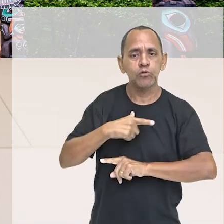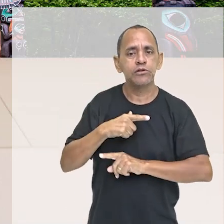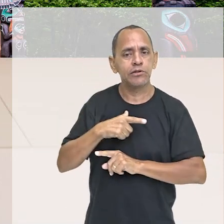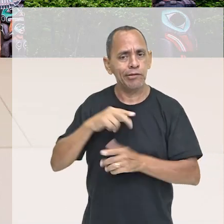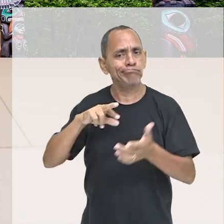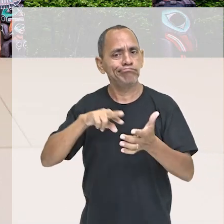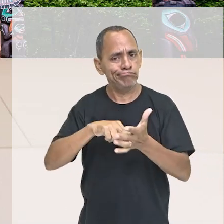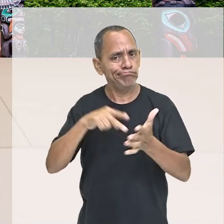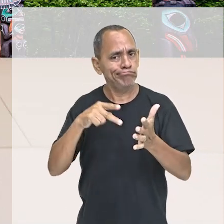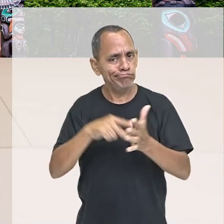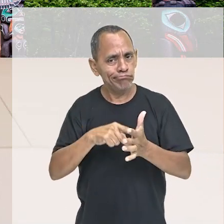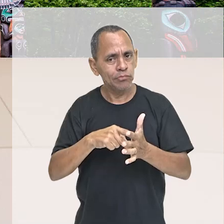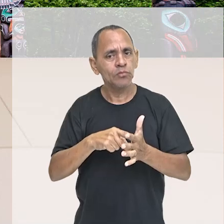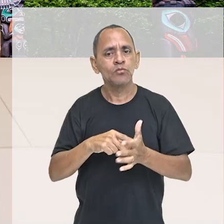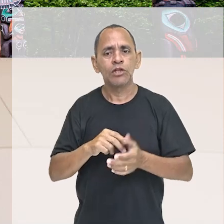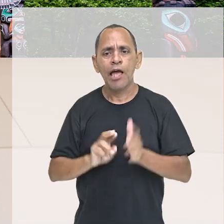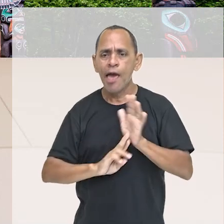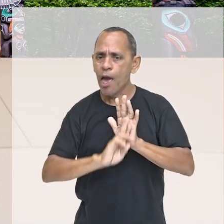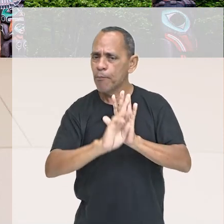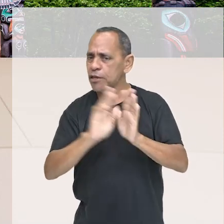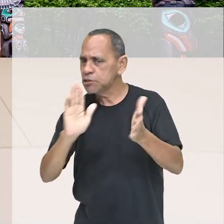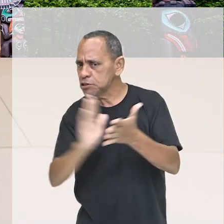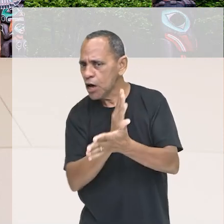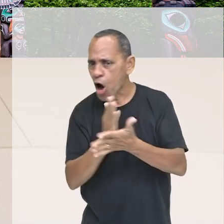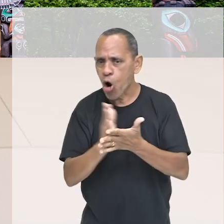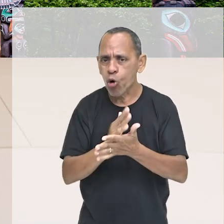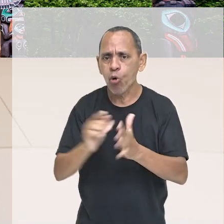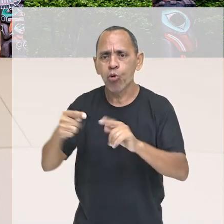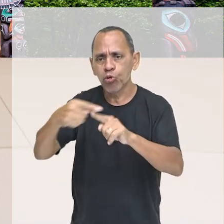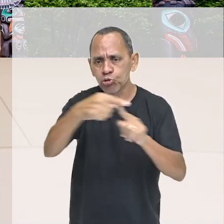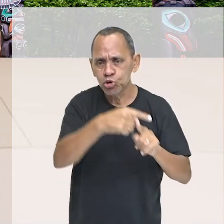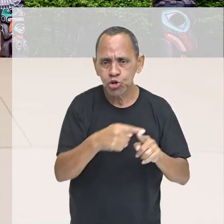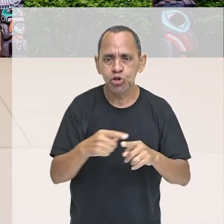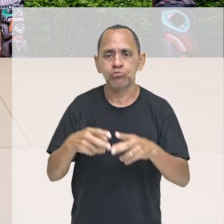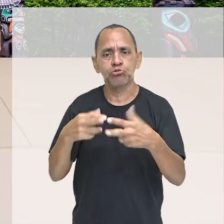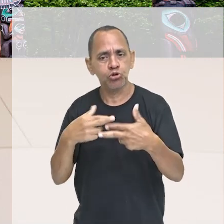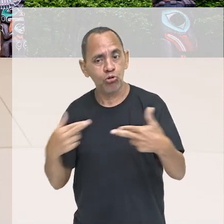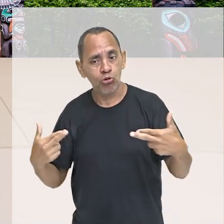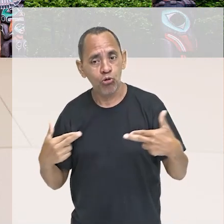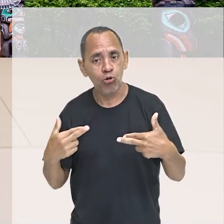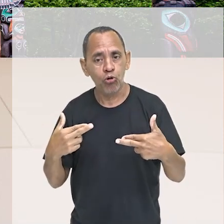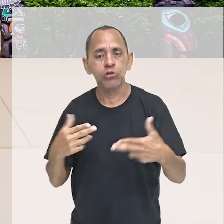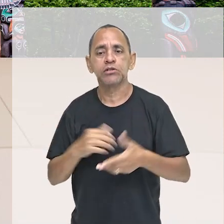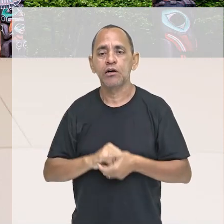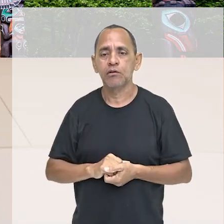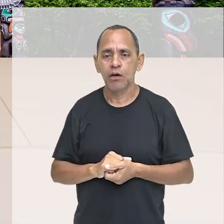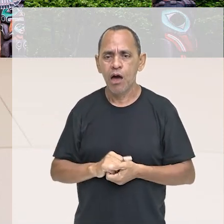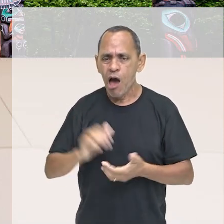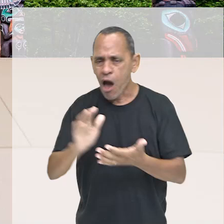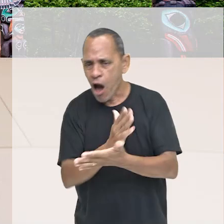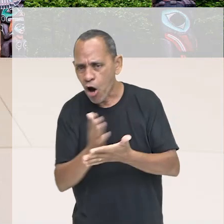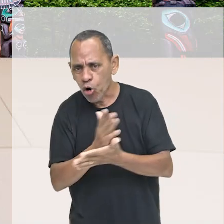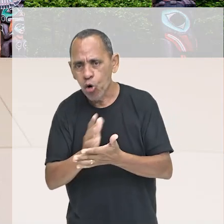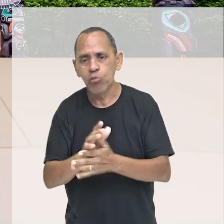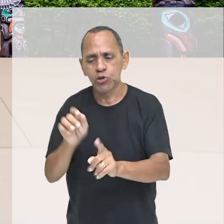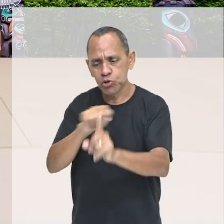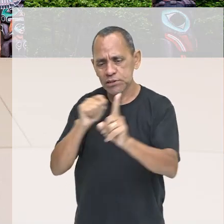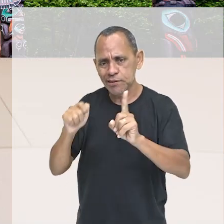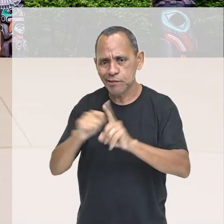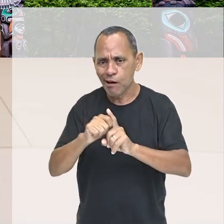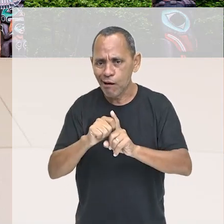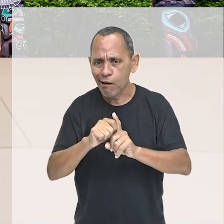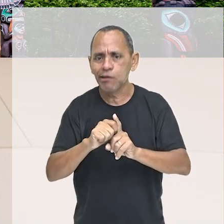aqui é sagrado para determinada sociedade, para determinado grupo de pessoas, porque